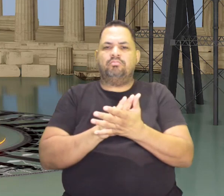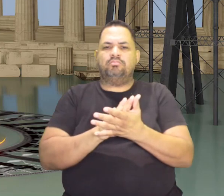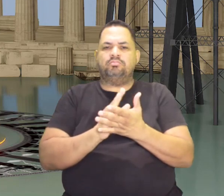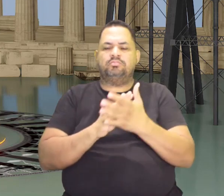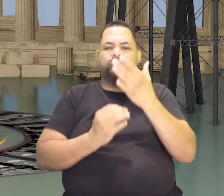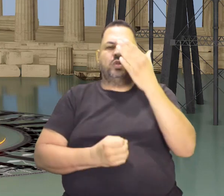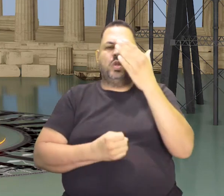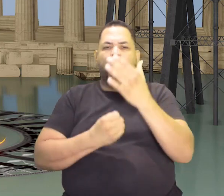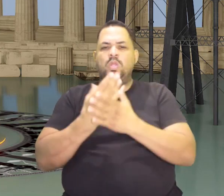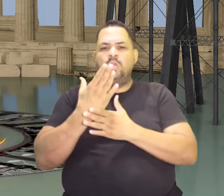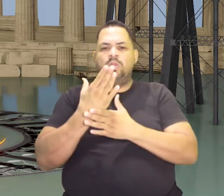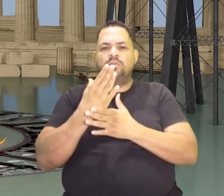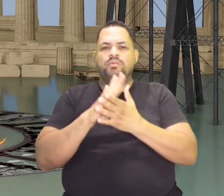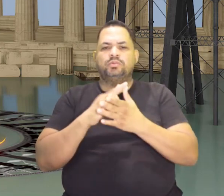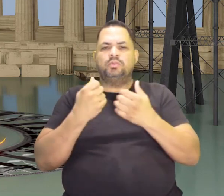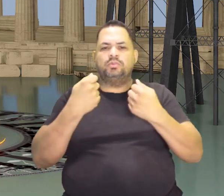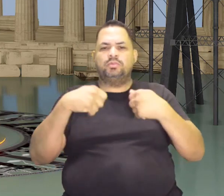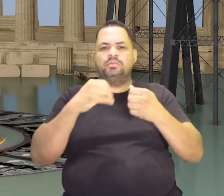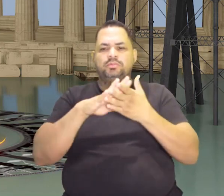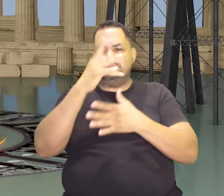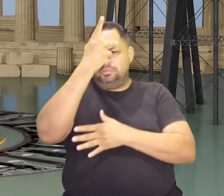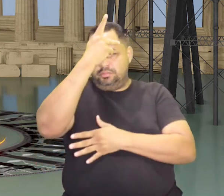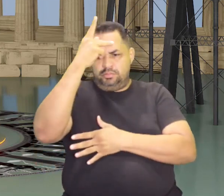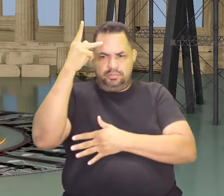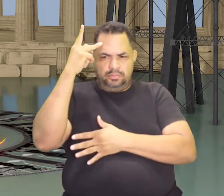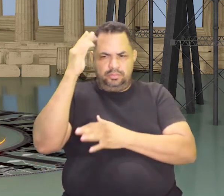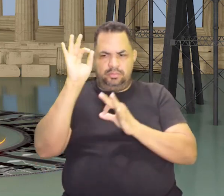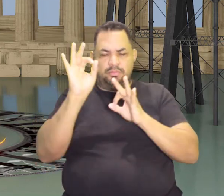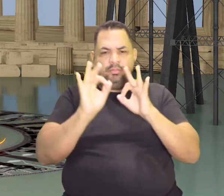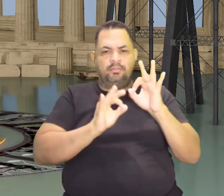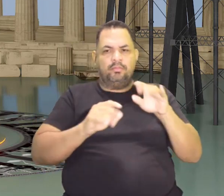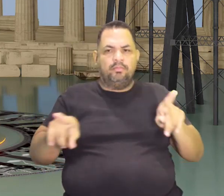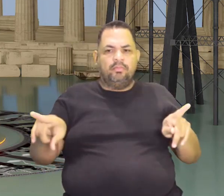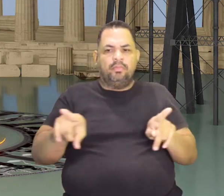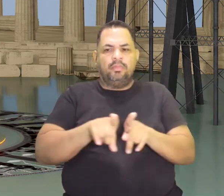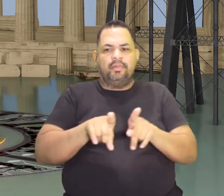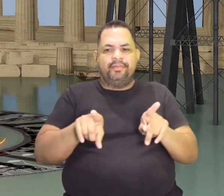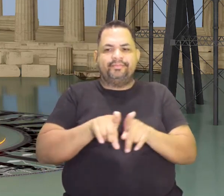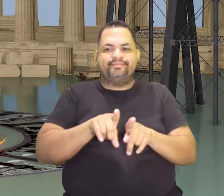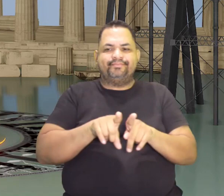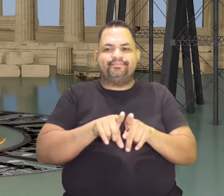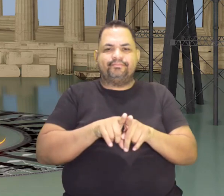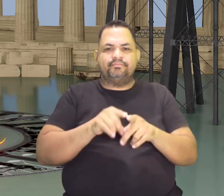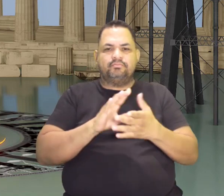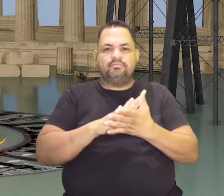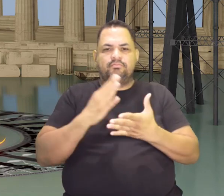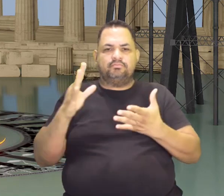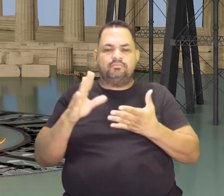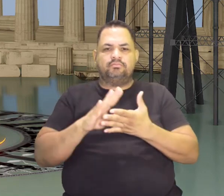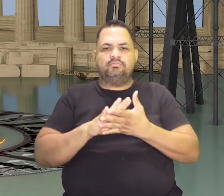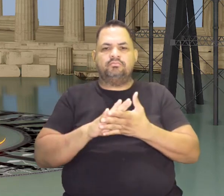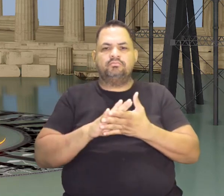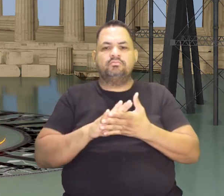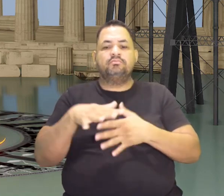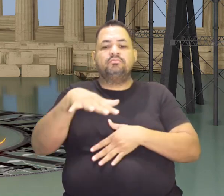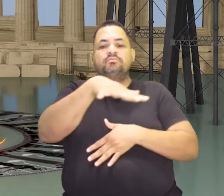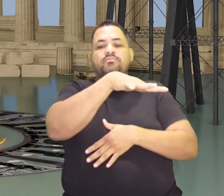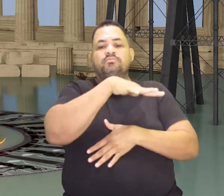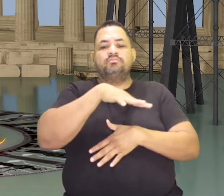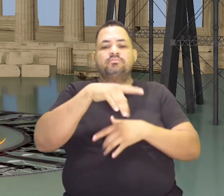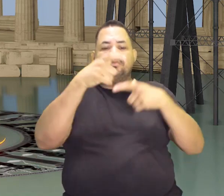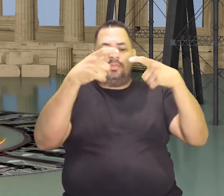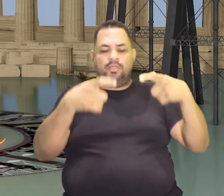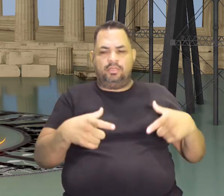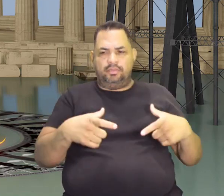história, surgiu uma perspectiva de pessoas que estavam também, né, inseridas naquele ambiente, naquele